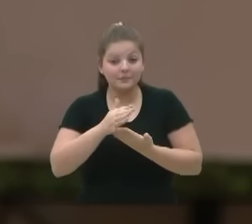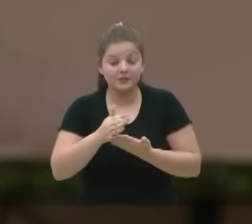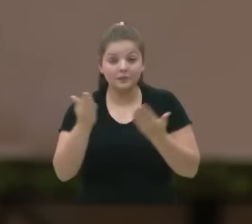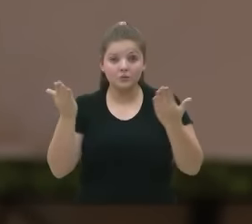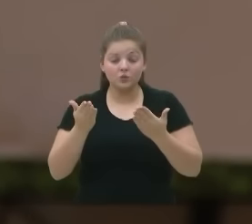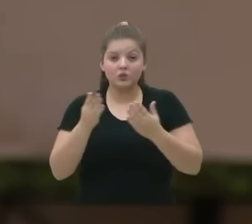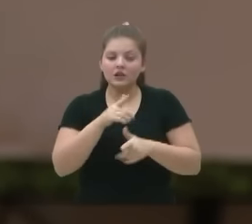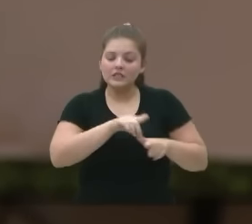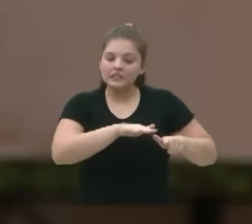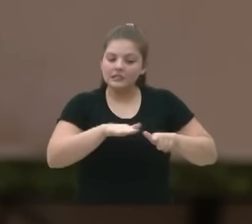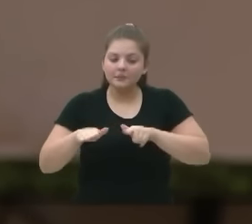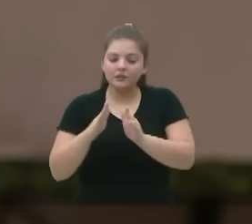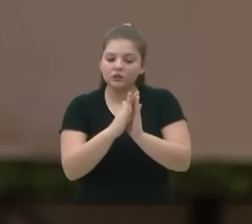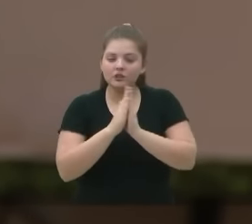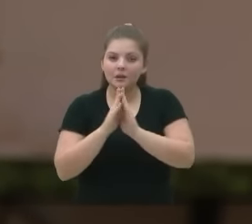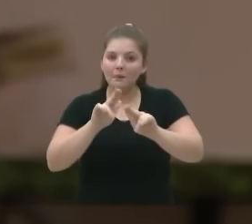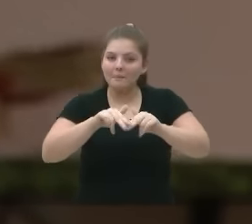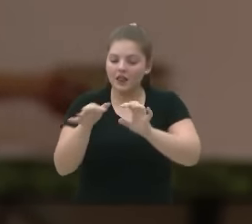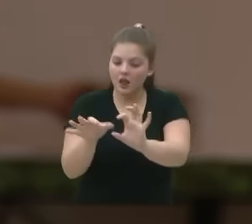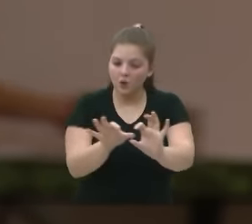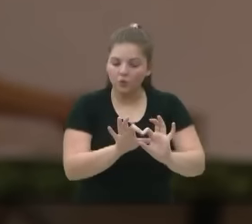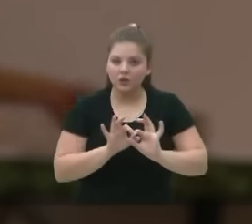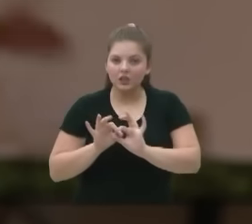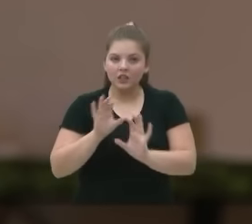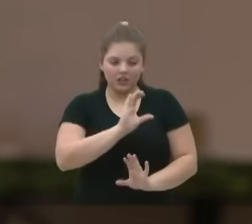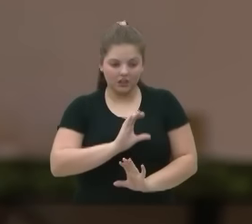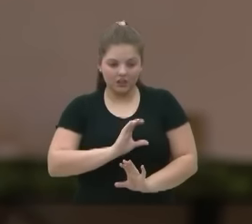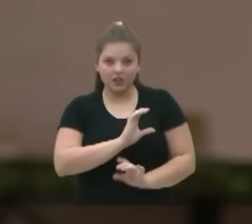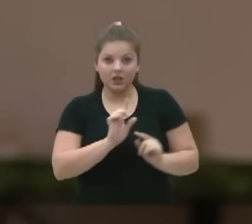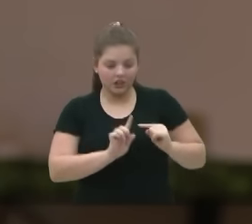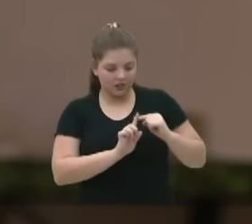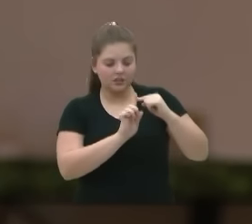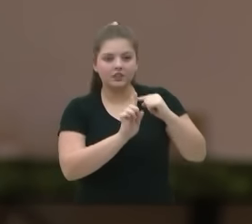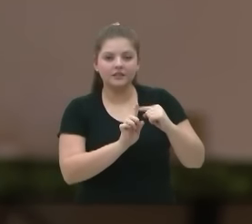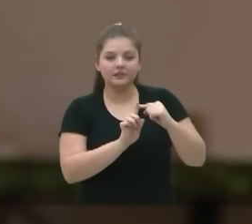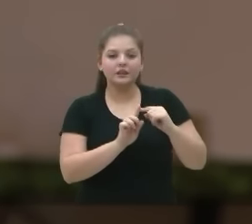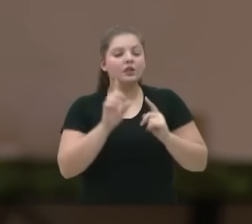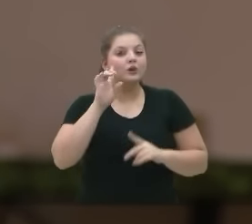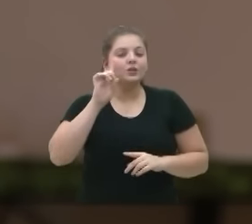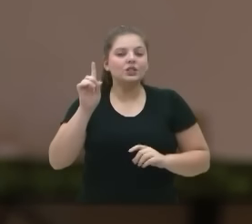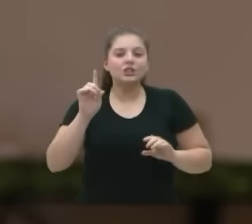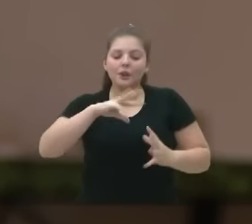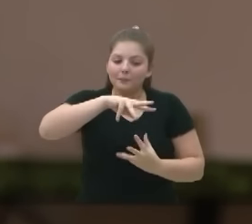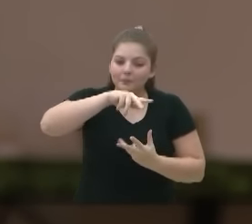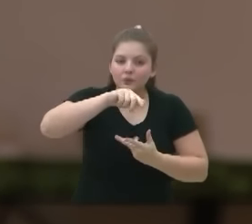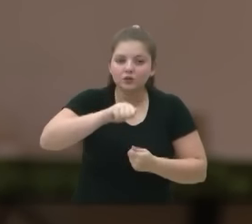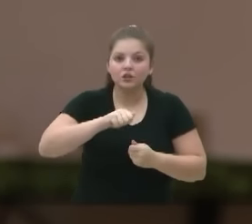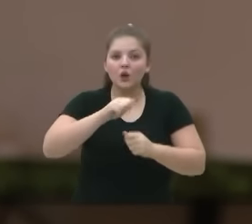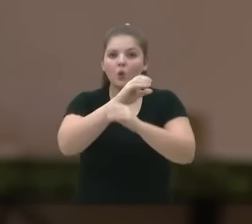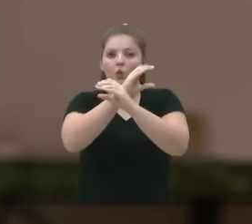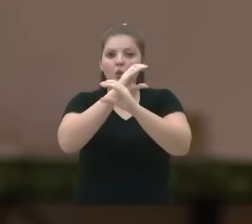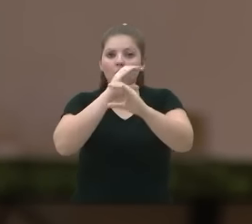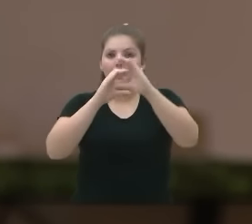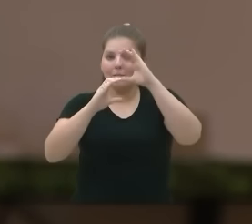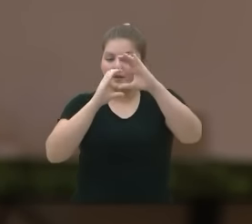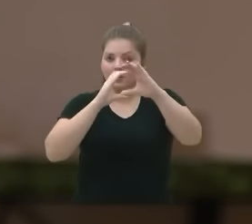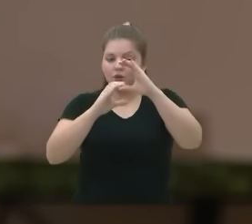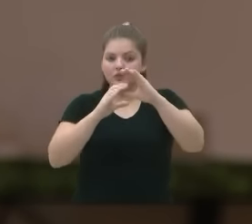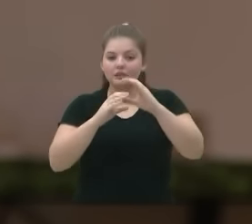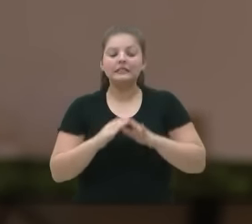cristã, celebramos o Dia Mundial dos Meios de Comunicação e, de maneira muito especial, rezamos pelas